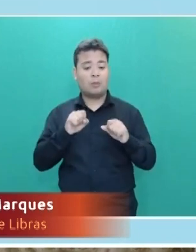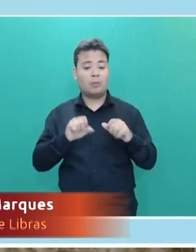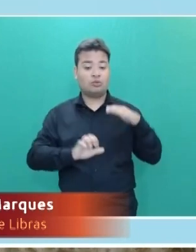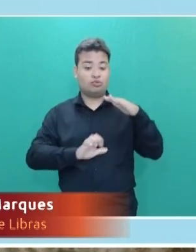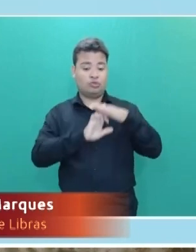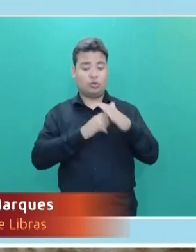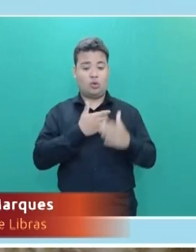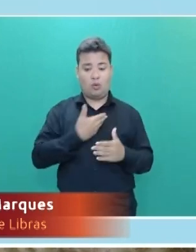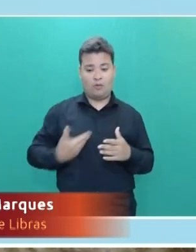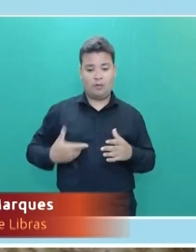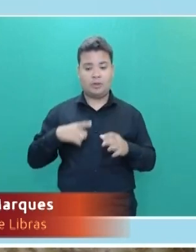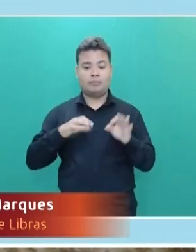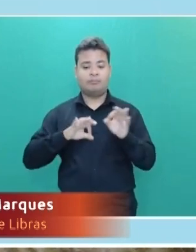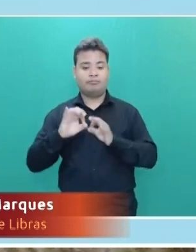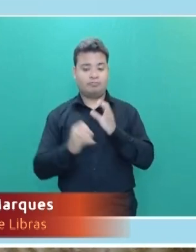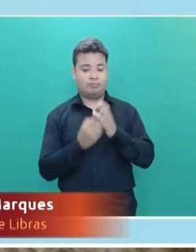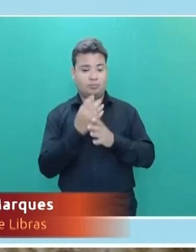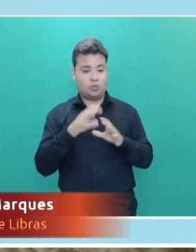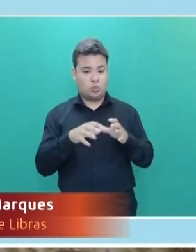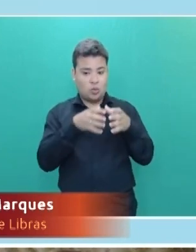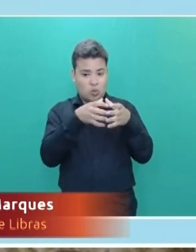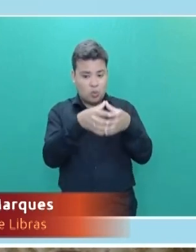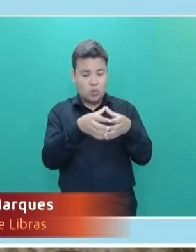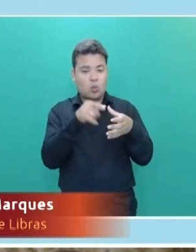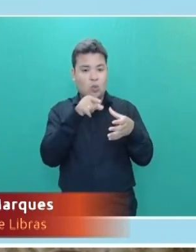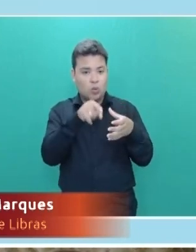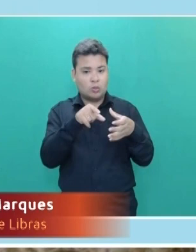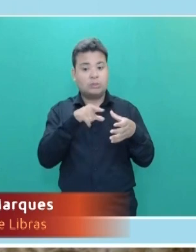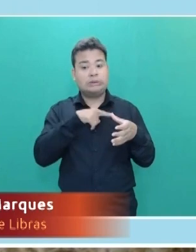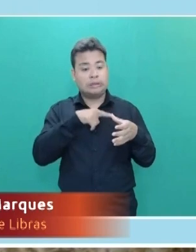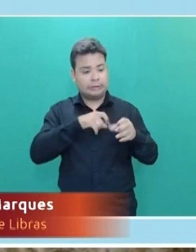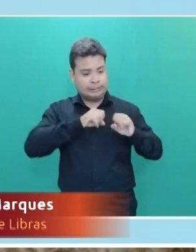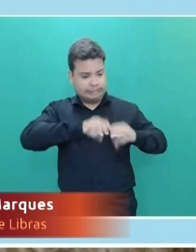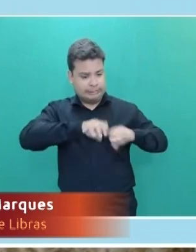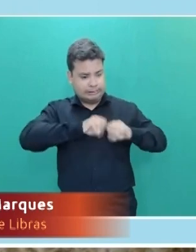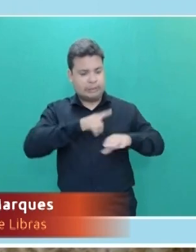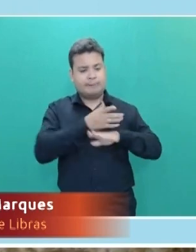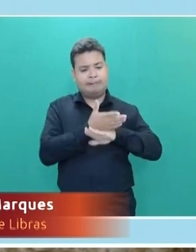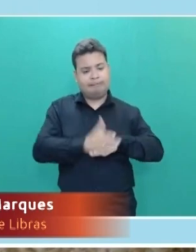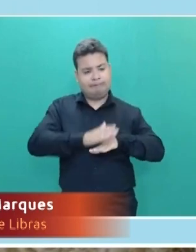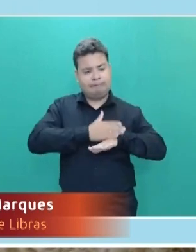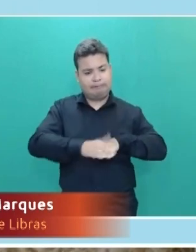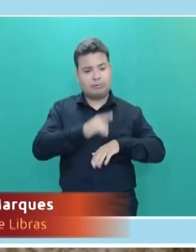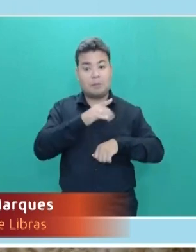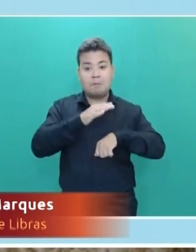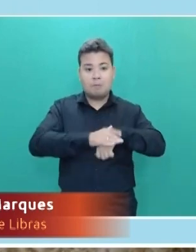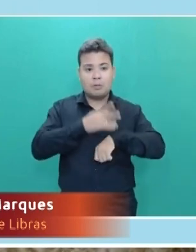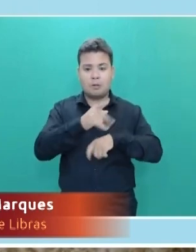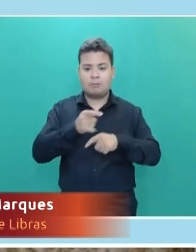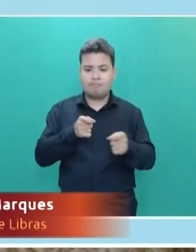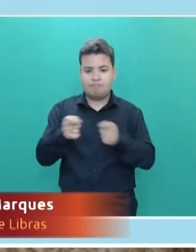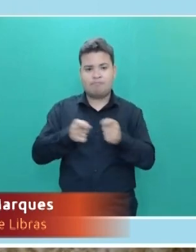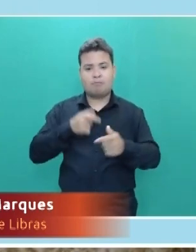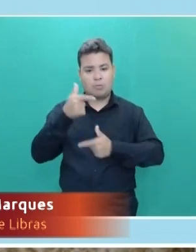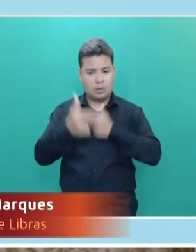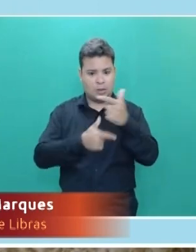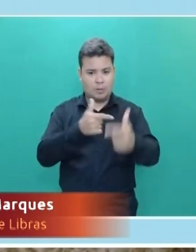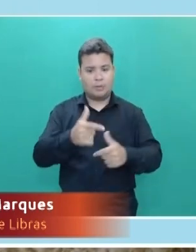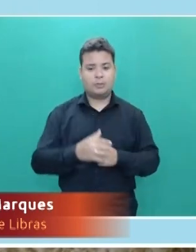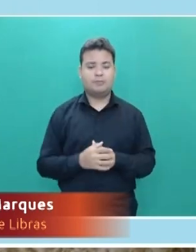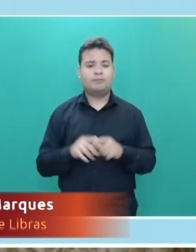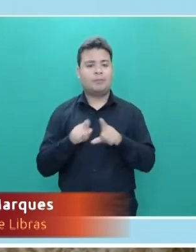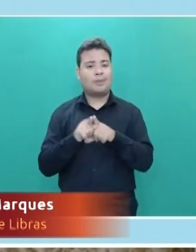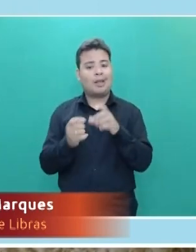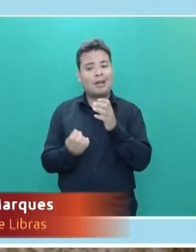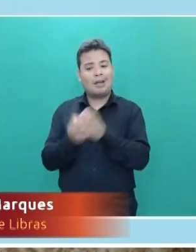equipe muito bem treinada, capaz de fazer esse filtro. E também arrumar, enfim, criar novos softwares